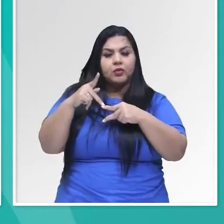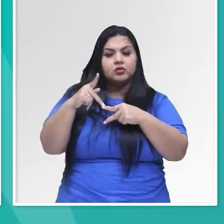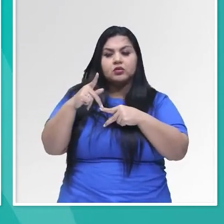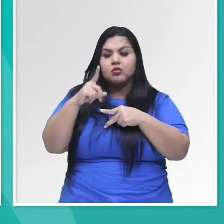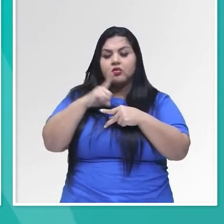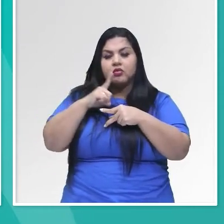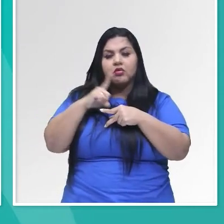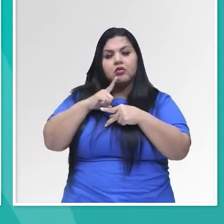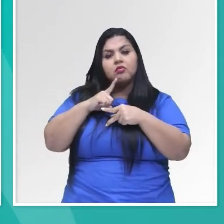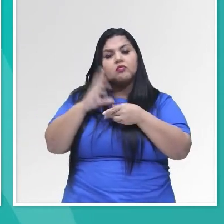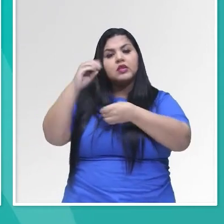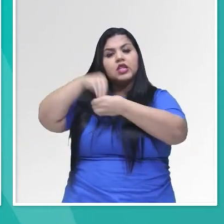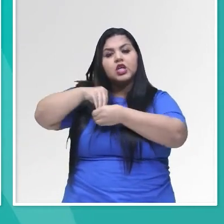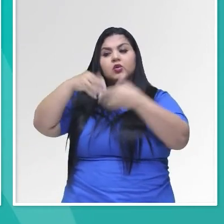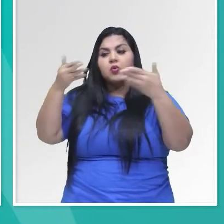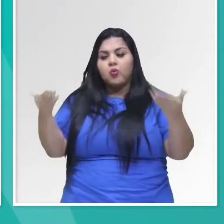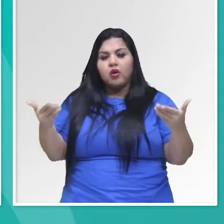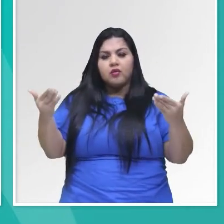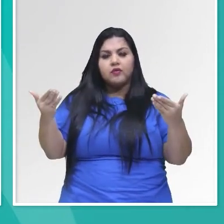VTI?